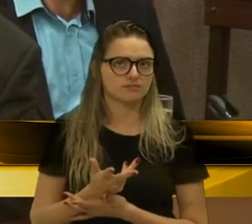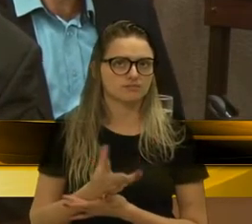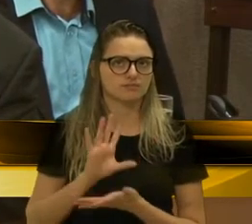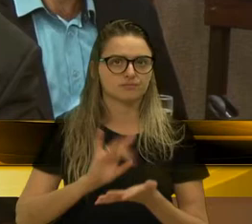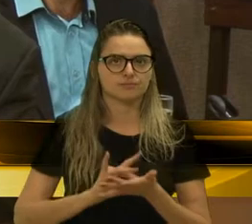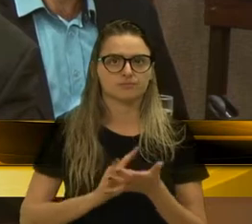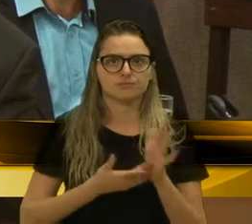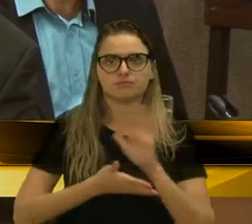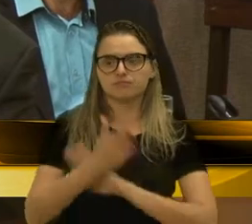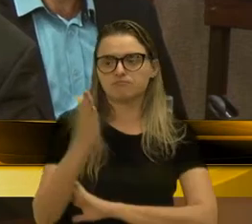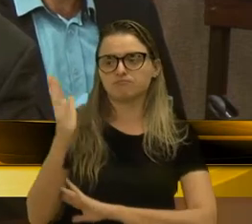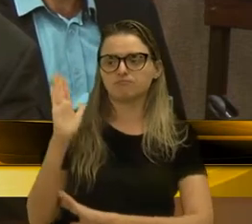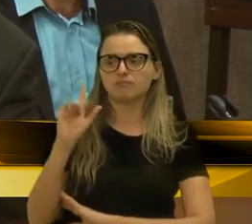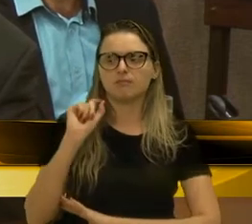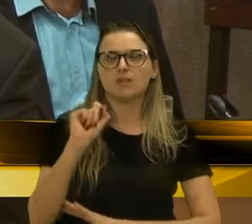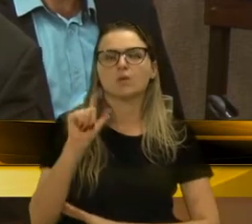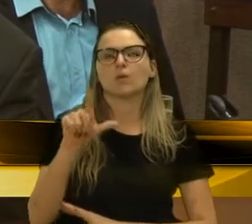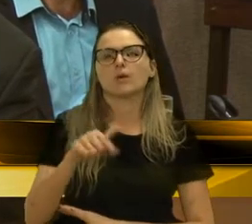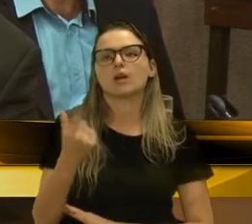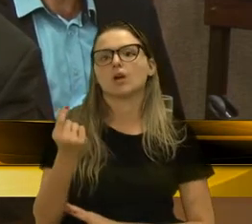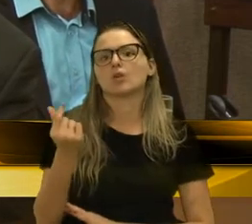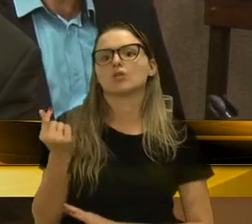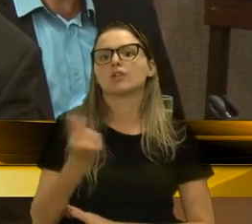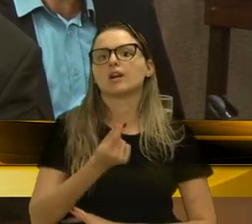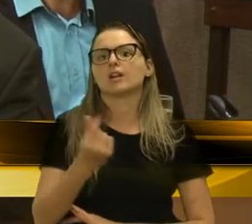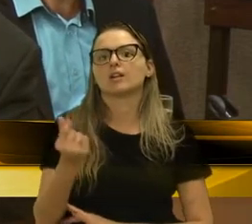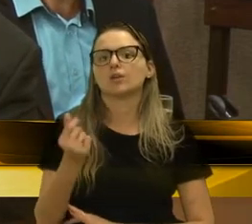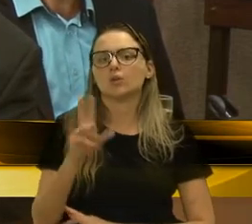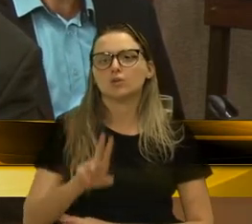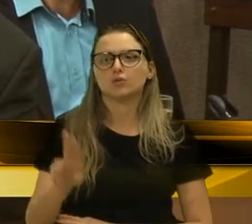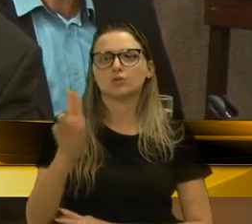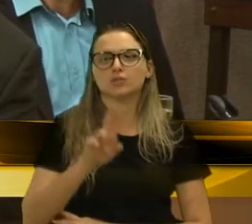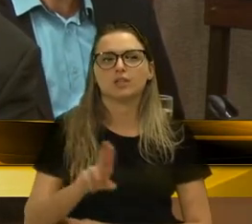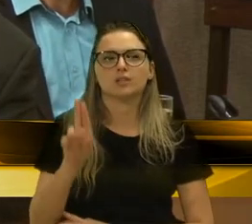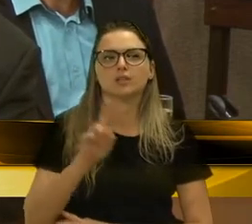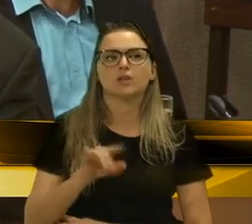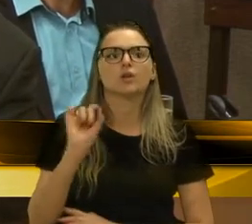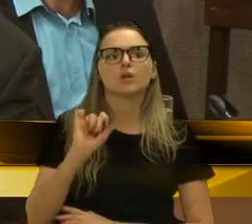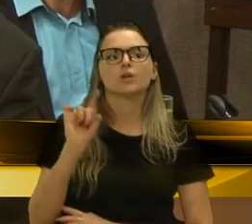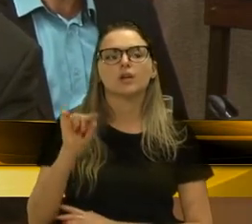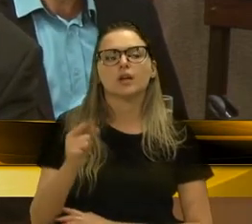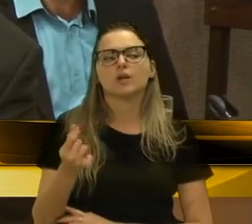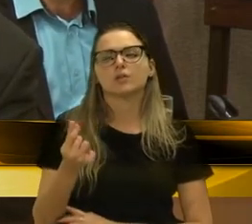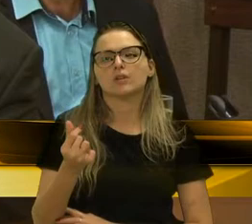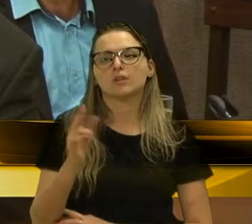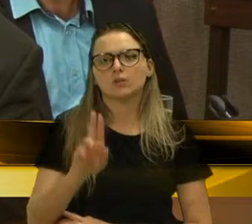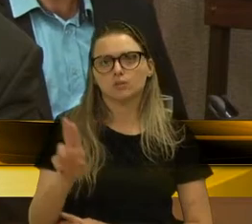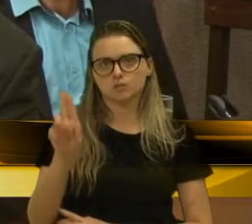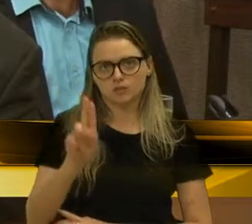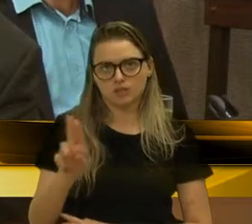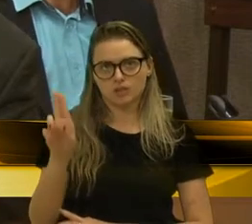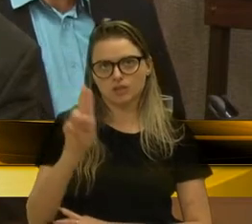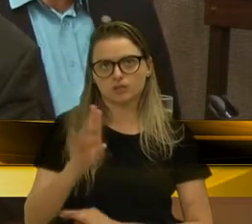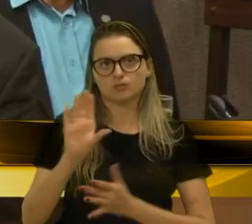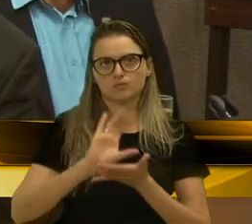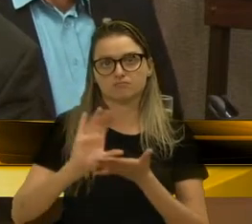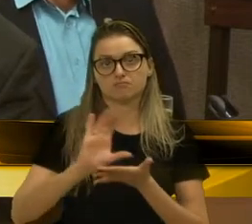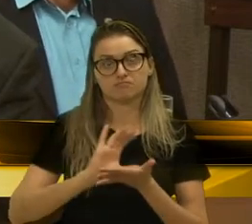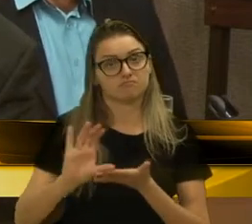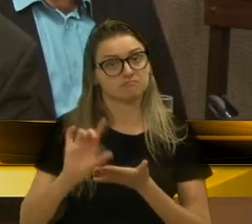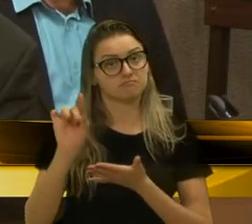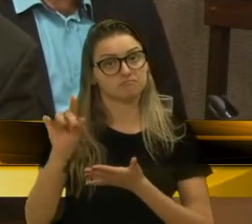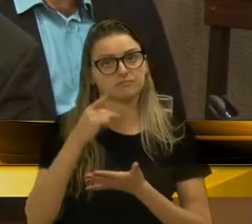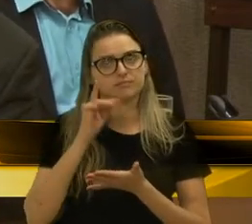dessas viagens e o custo total dessa verba, qual é o custo total desse investimento que o senhor